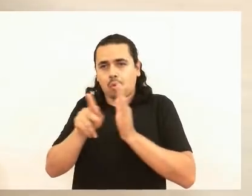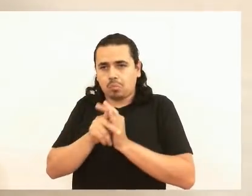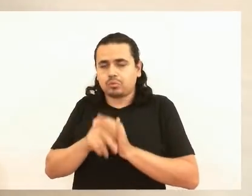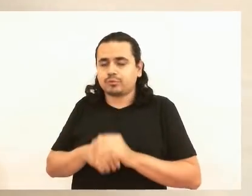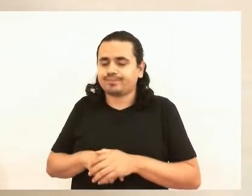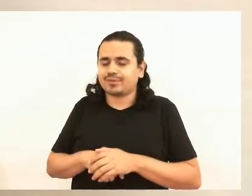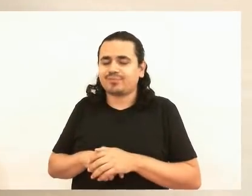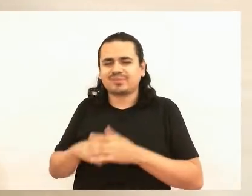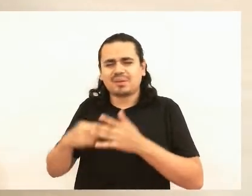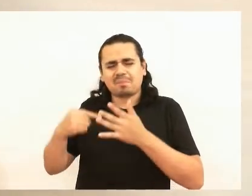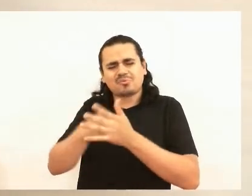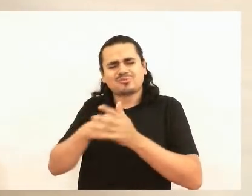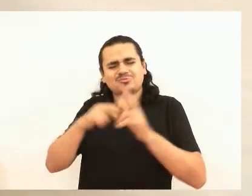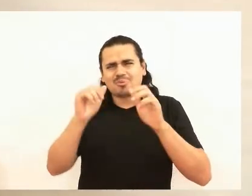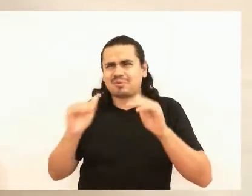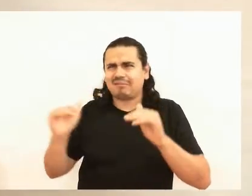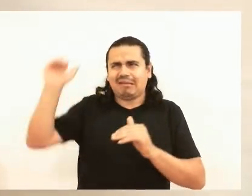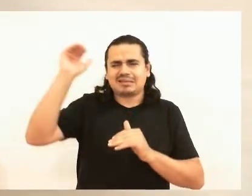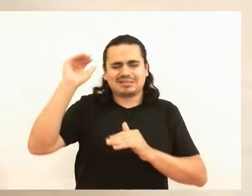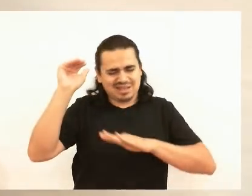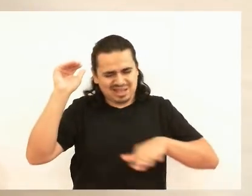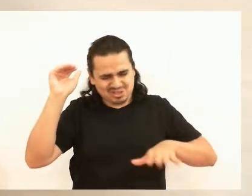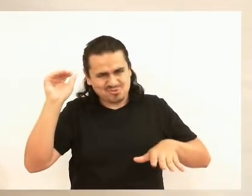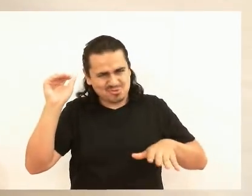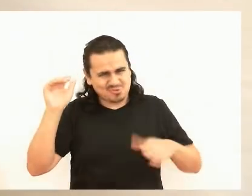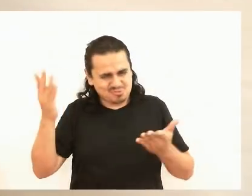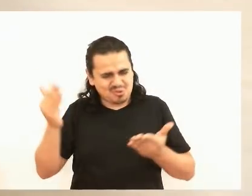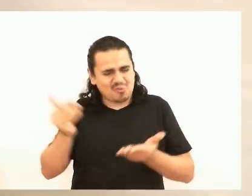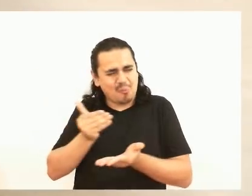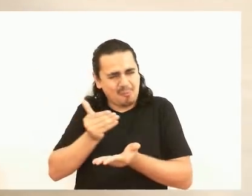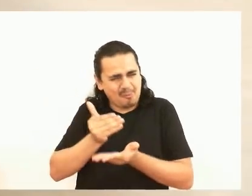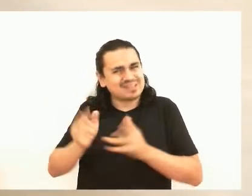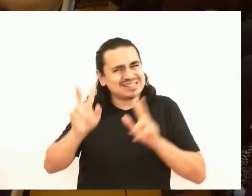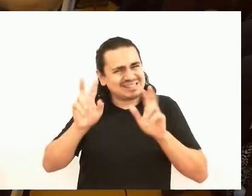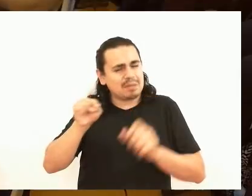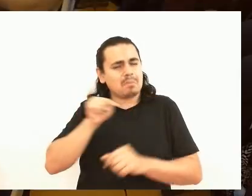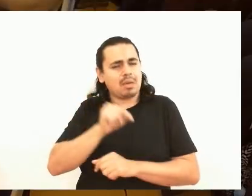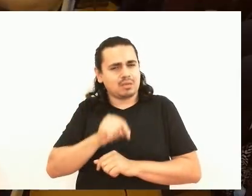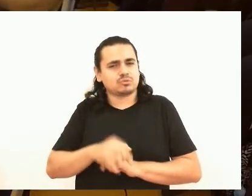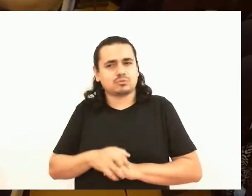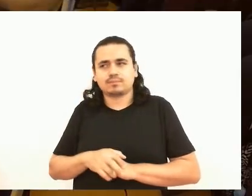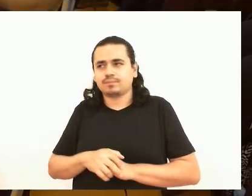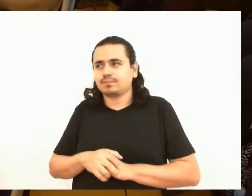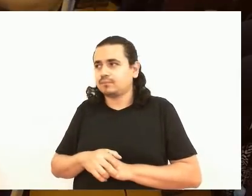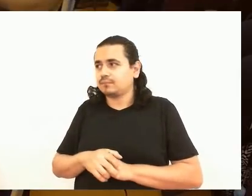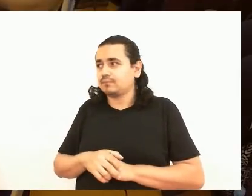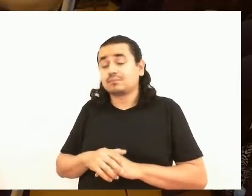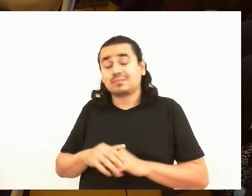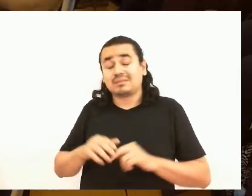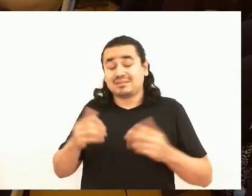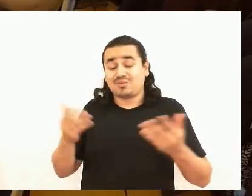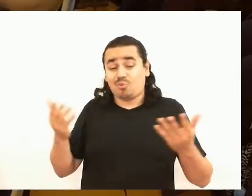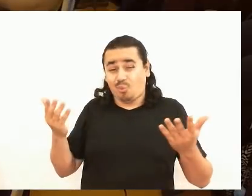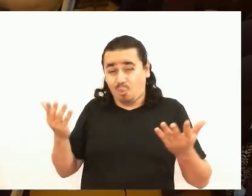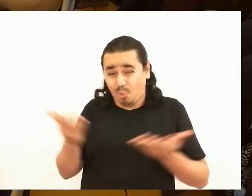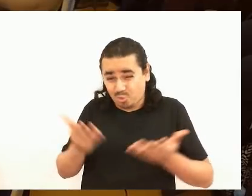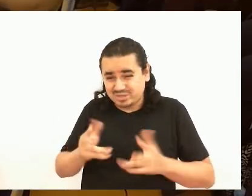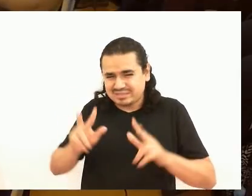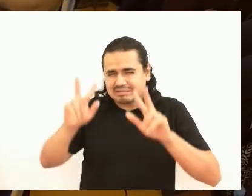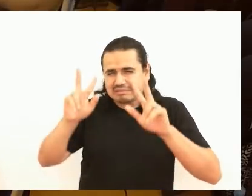é da dea criança e adulto acho que a partir disso é inclusive um tema bastante discutido